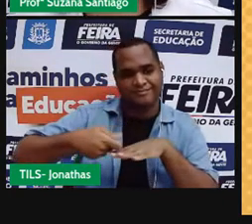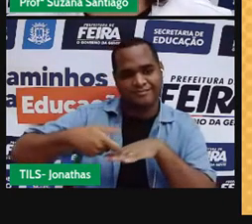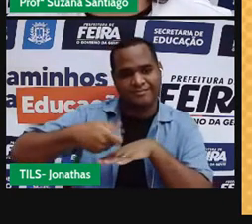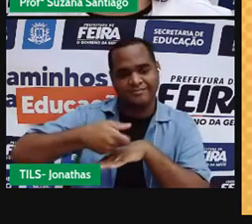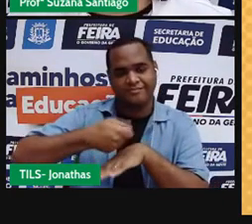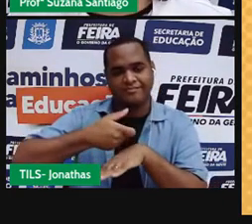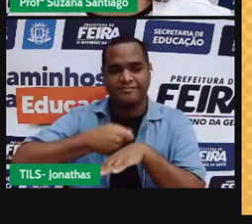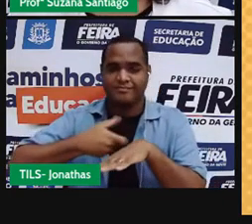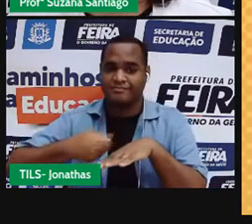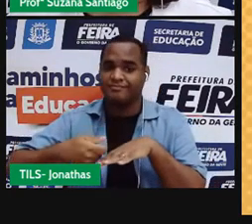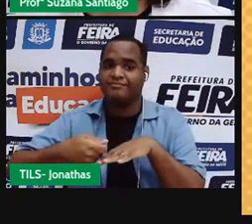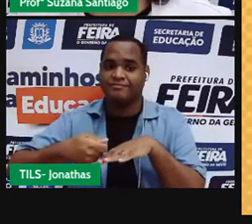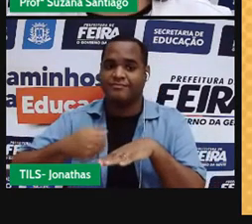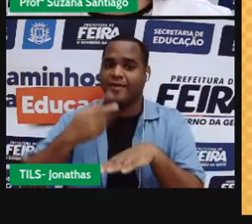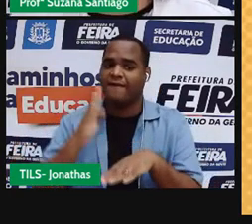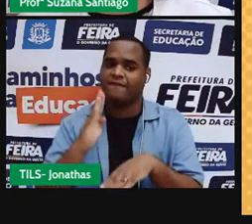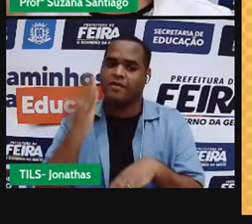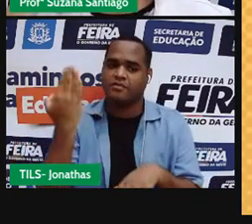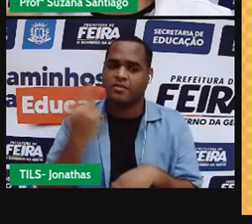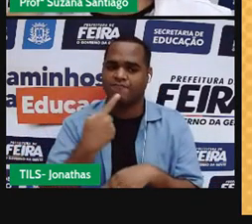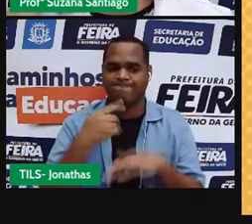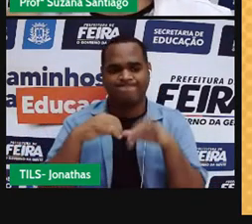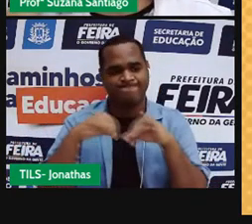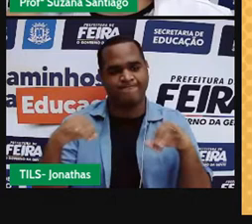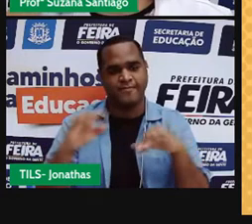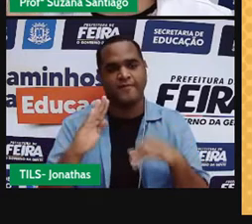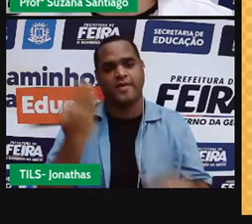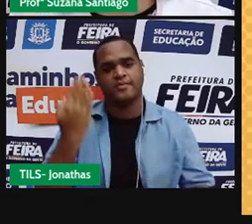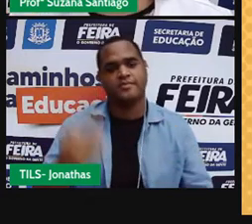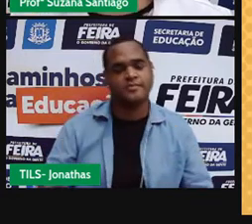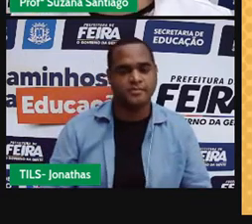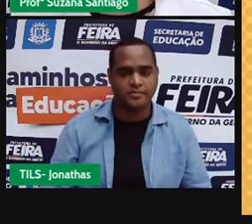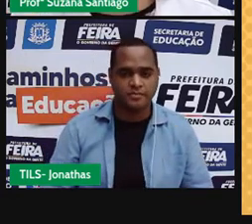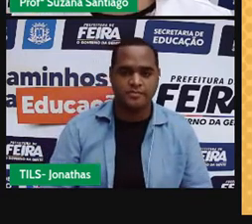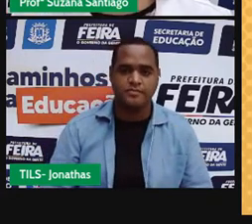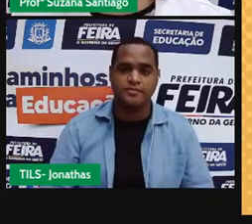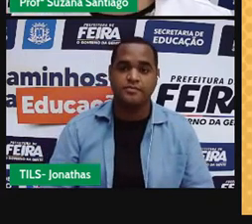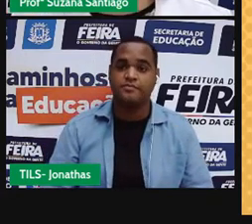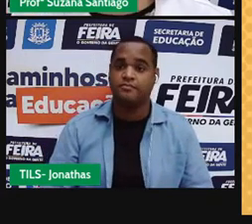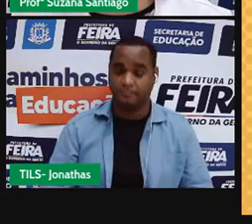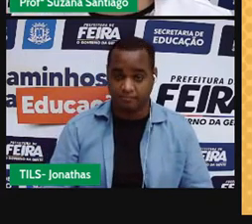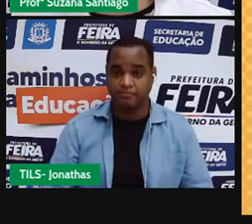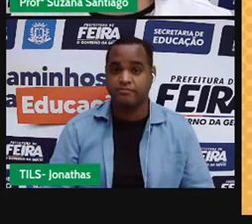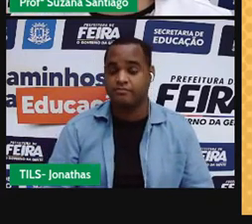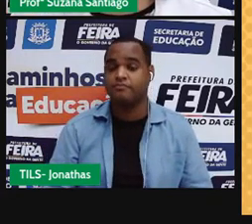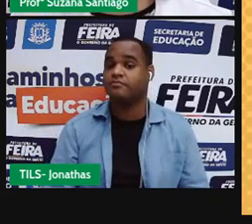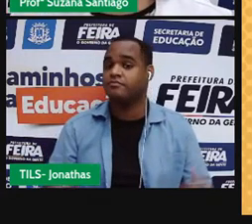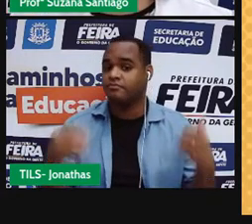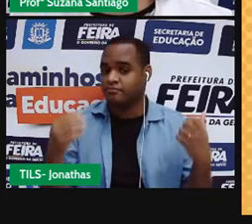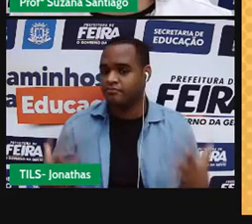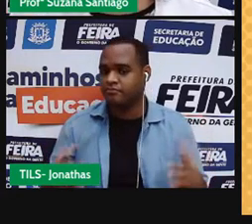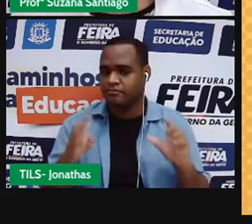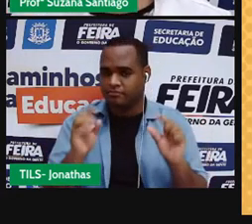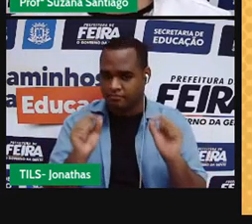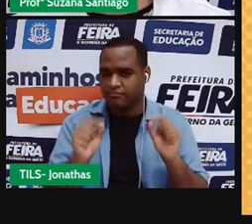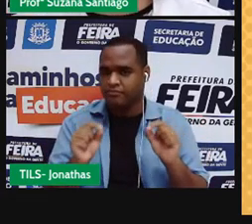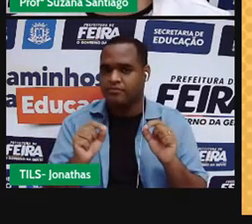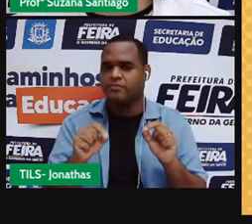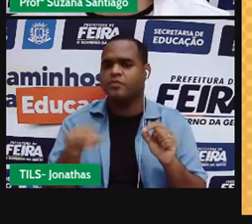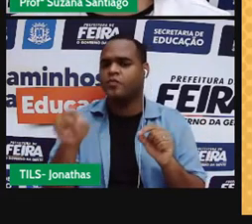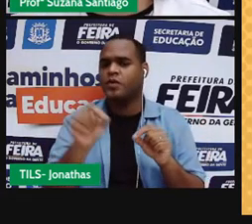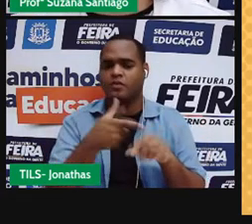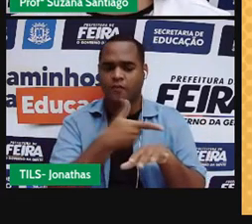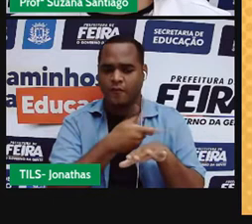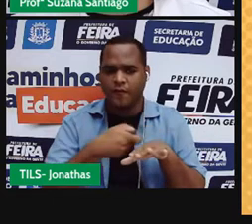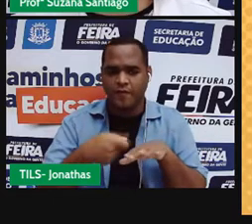notícia é fake mesmo. E quando a gente abre essa busca na internet, a gente encontra vários sites dizendo fake